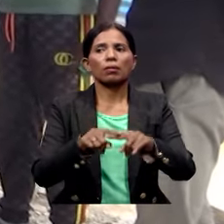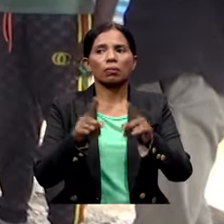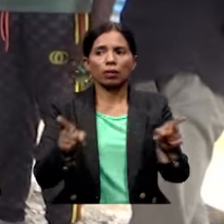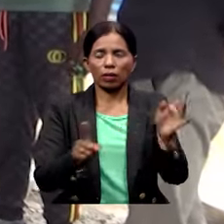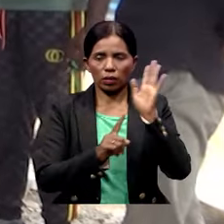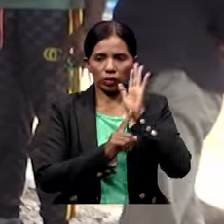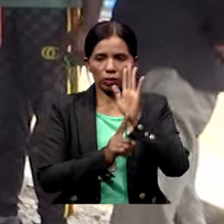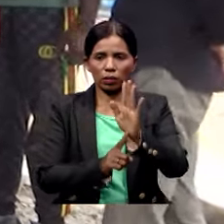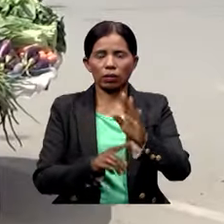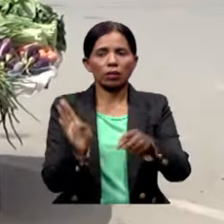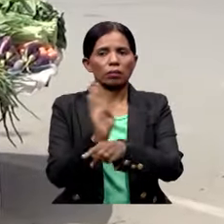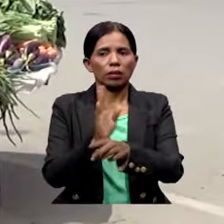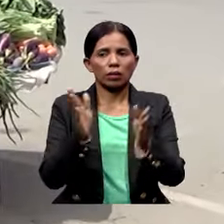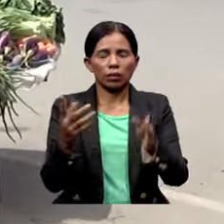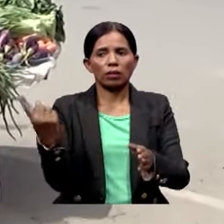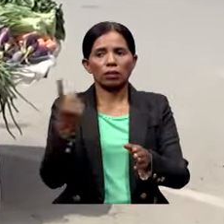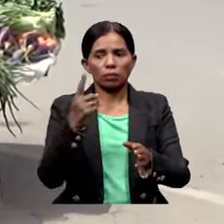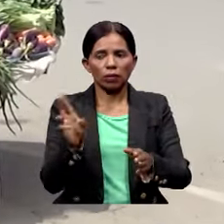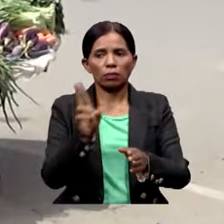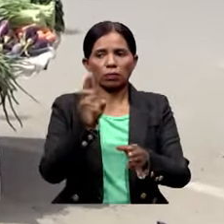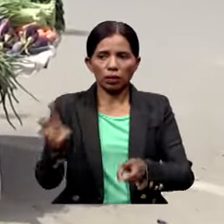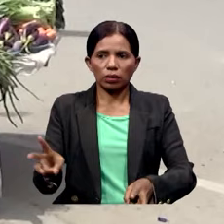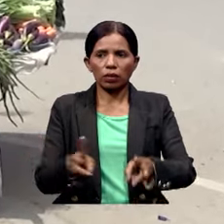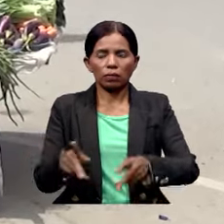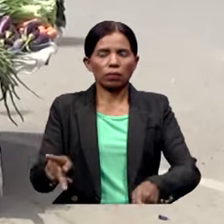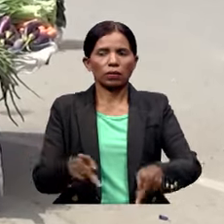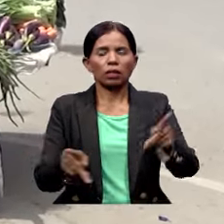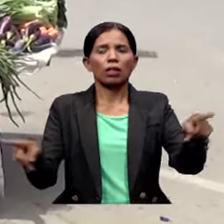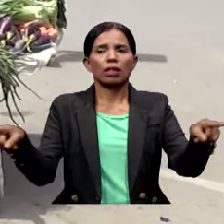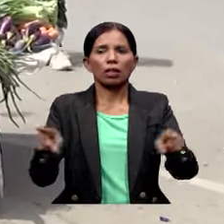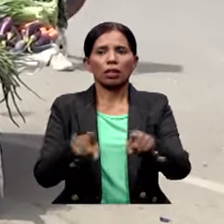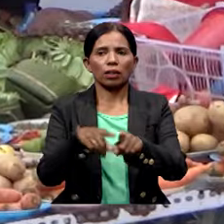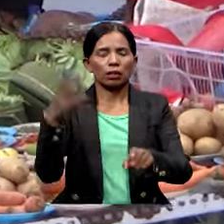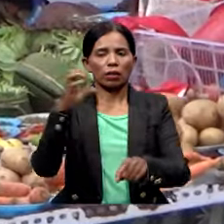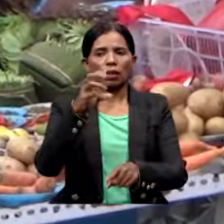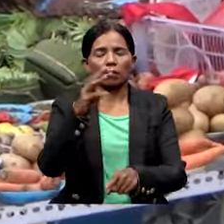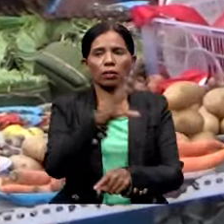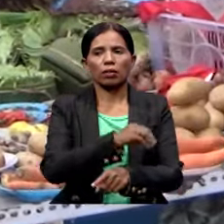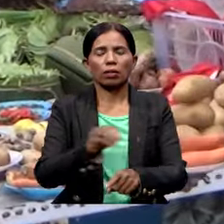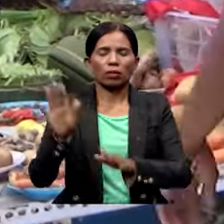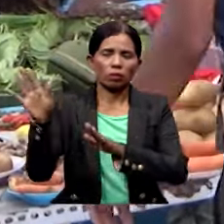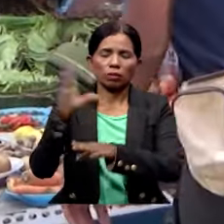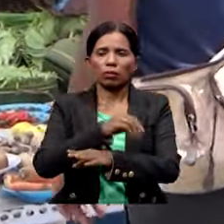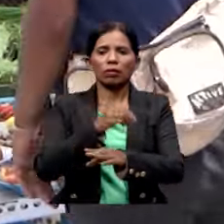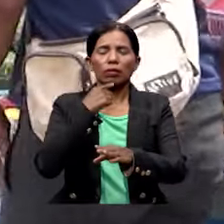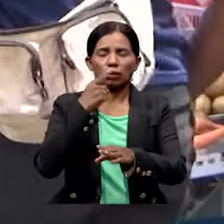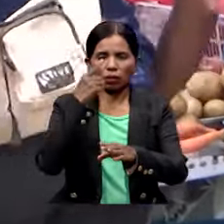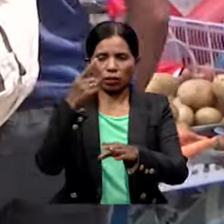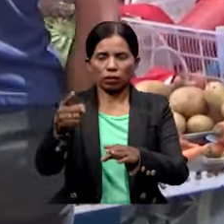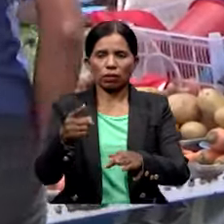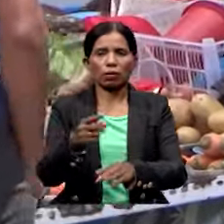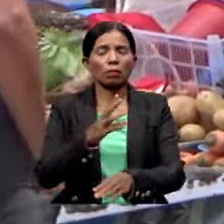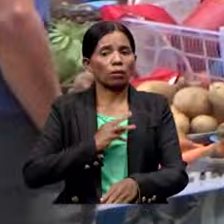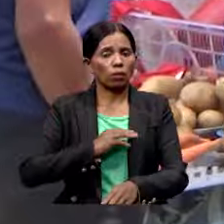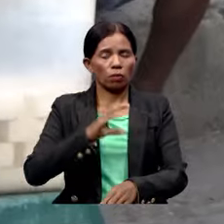realidade ha tudo negociante sira na fatem ocupa estrada pública, ha nessa niha área ele mloi foho o San Miam, bairro Pité, Mercado